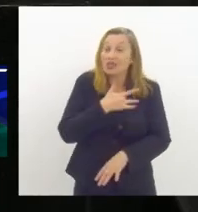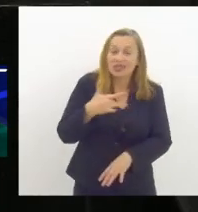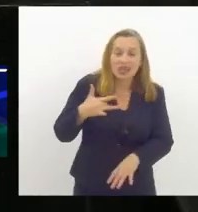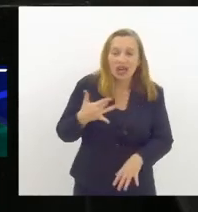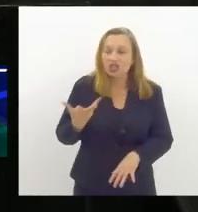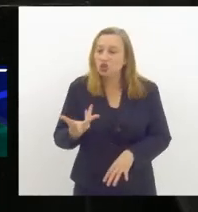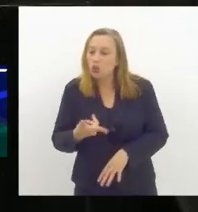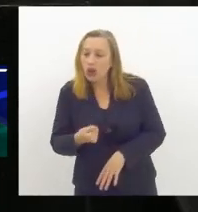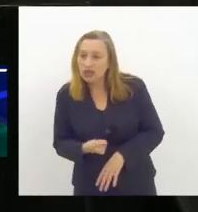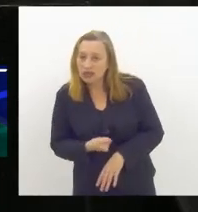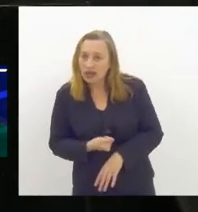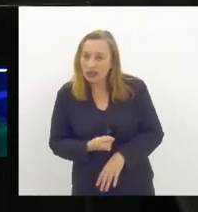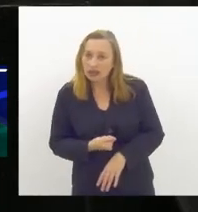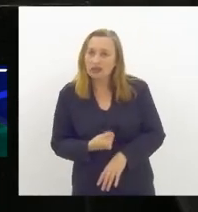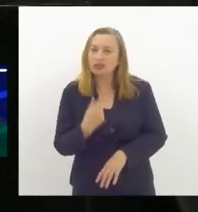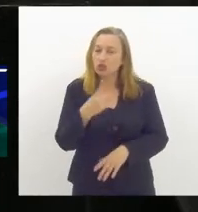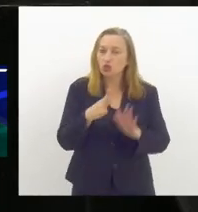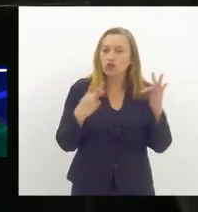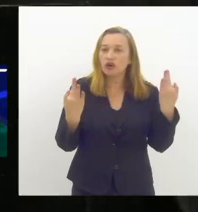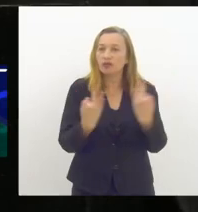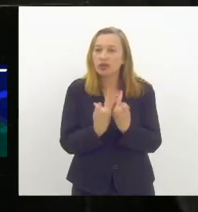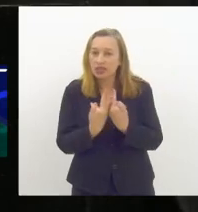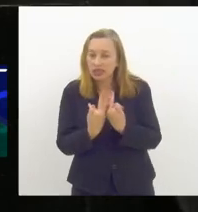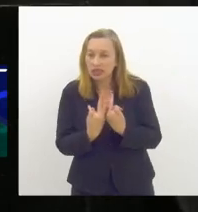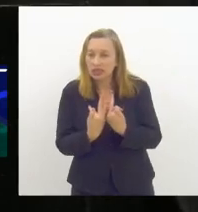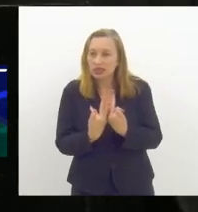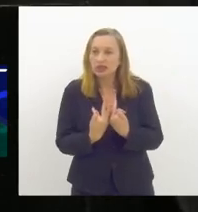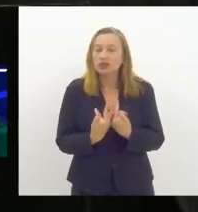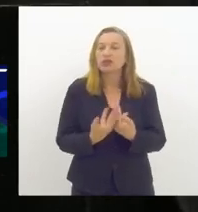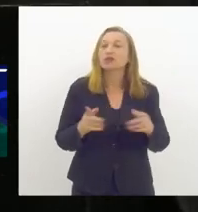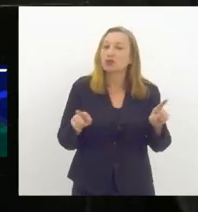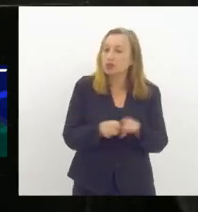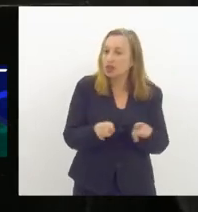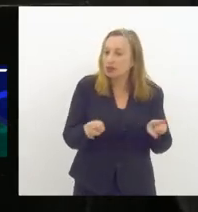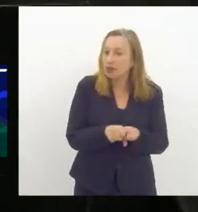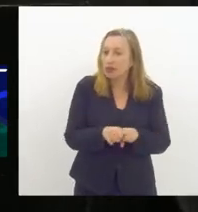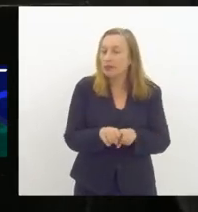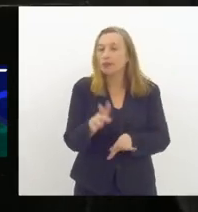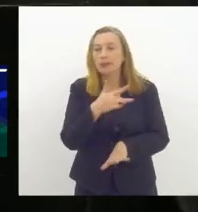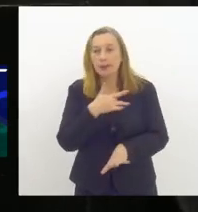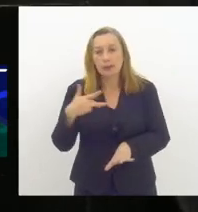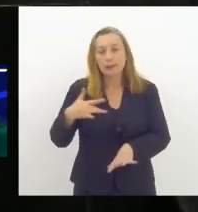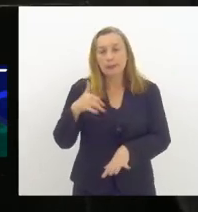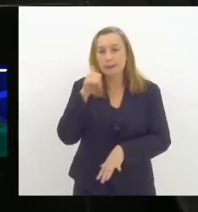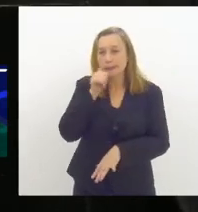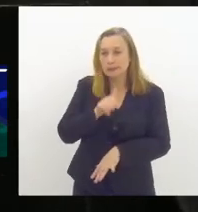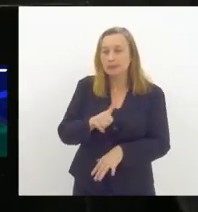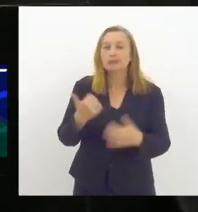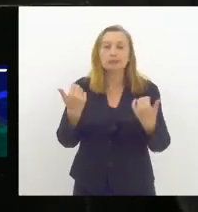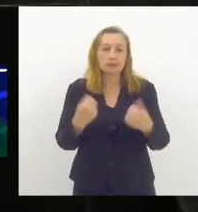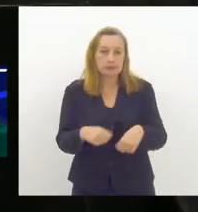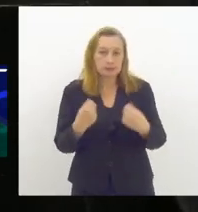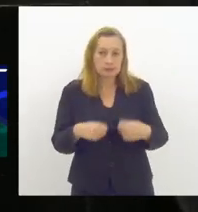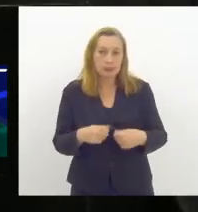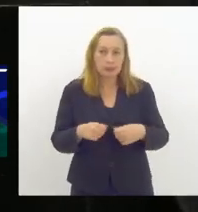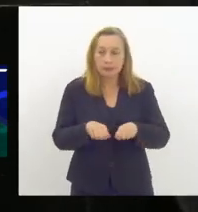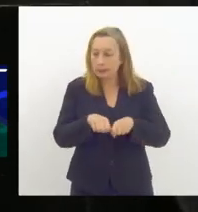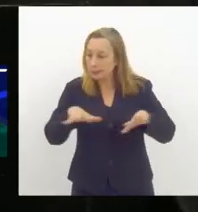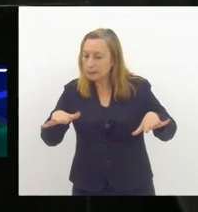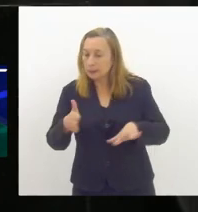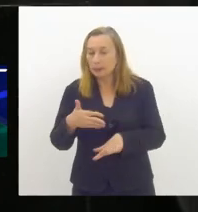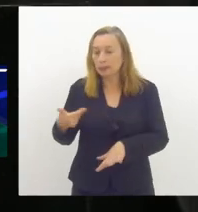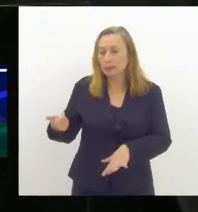saúde de qualidade para sua família assim como também a saúde da mulher que precisa ser